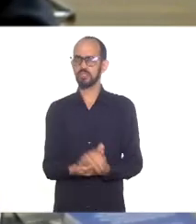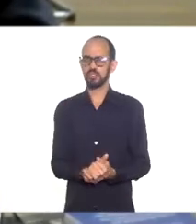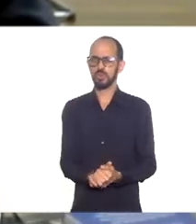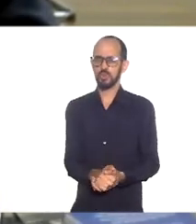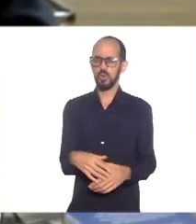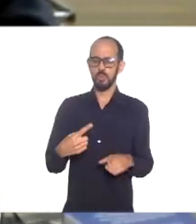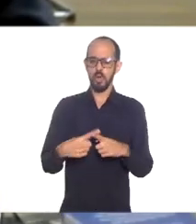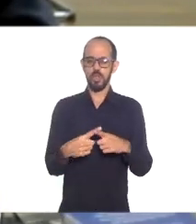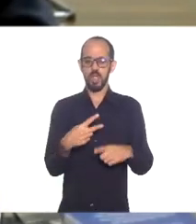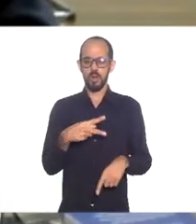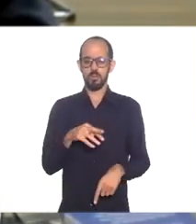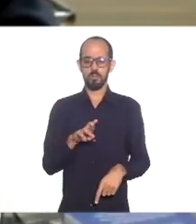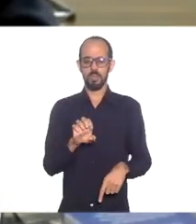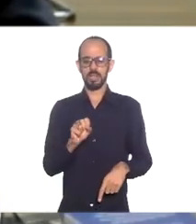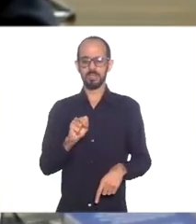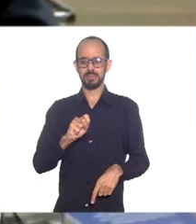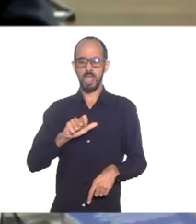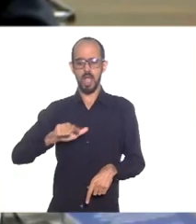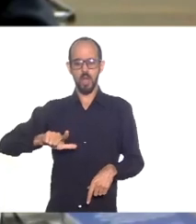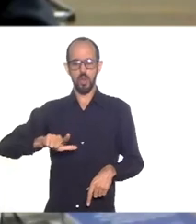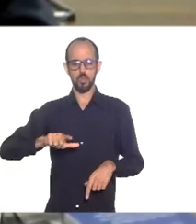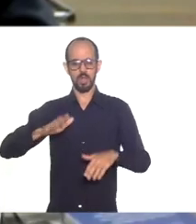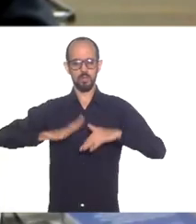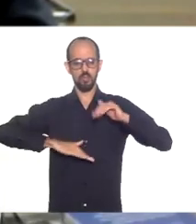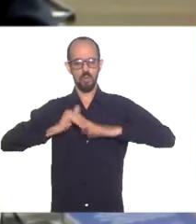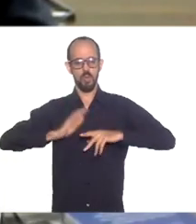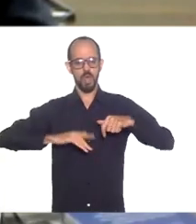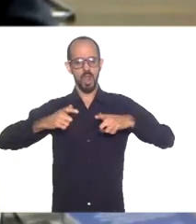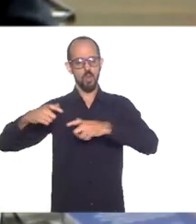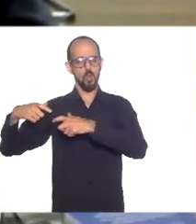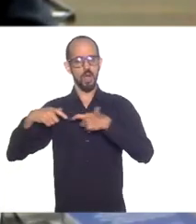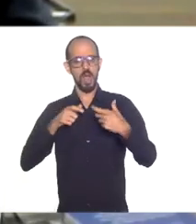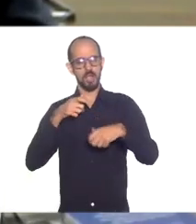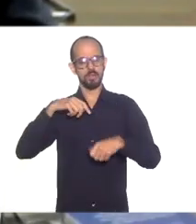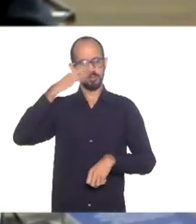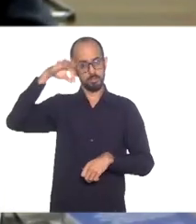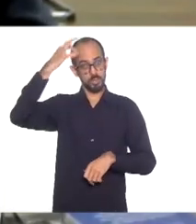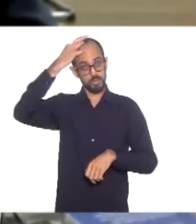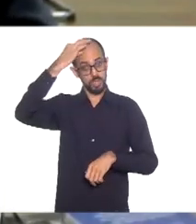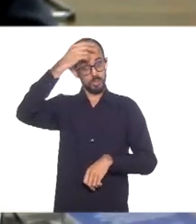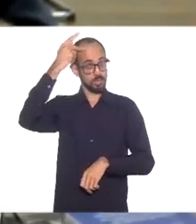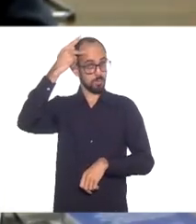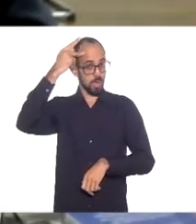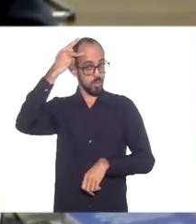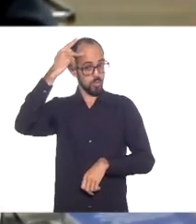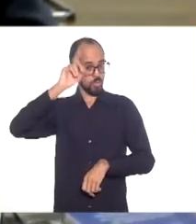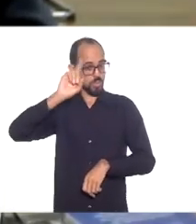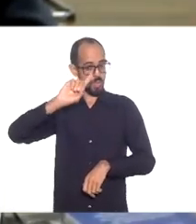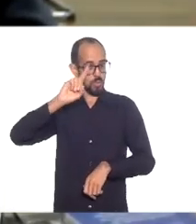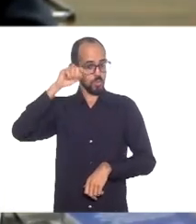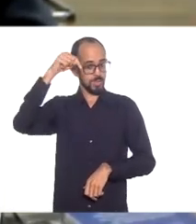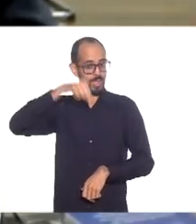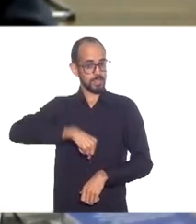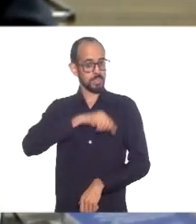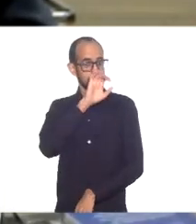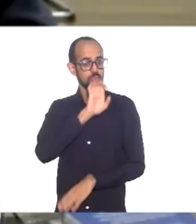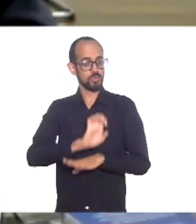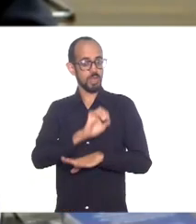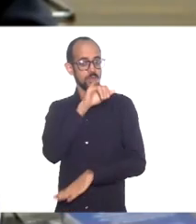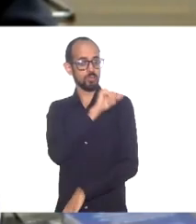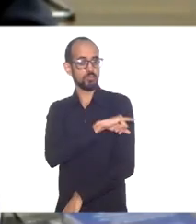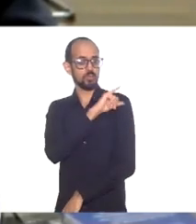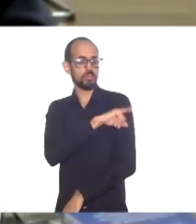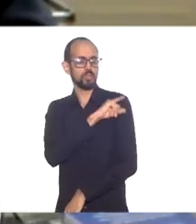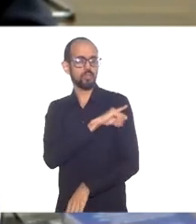pré-sal está em todo lado, o pré-sal está também no Espírito Santo e em São Paulo. Eu falei, presidente, o pré-sal está no estado do Rio de Janeiro, pelo menos de tudo